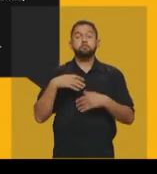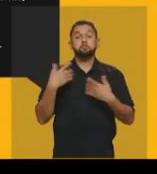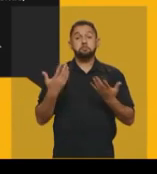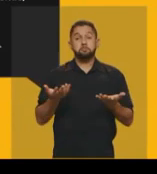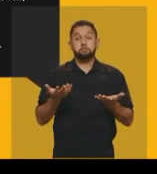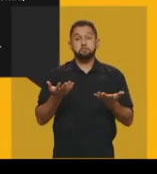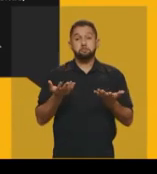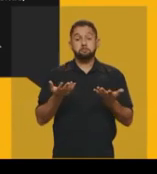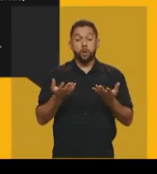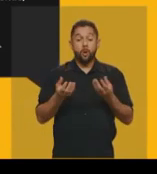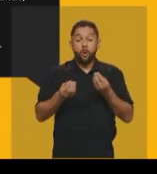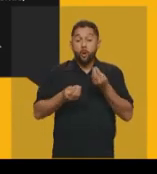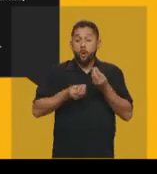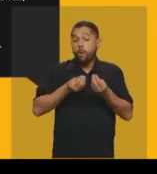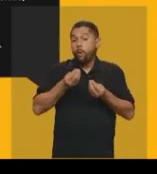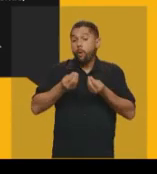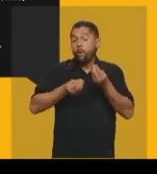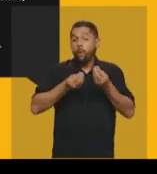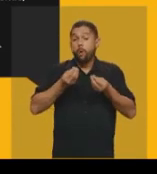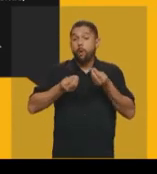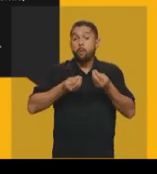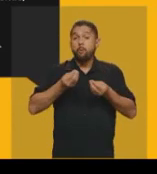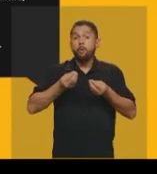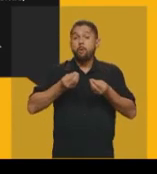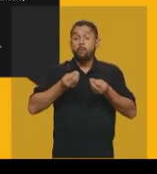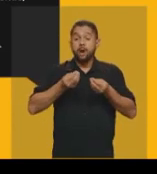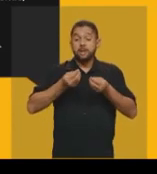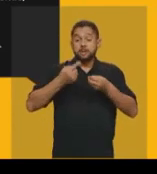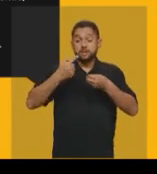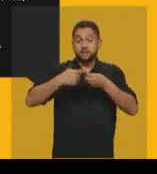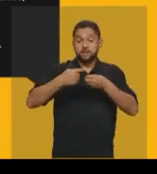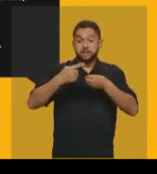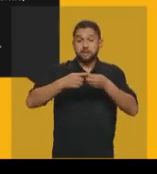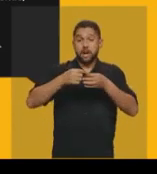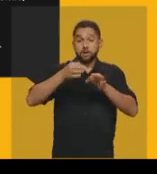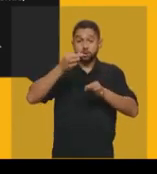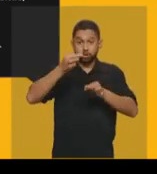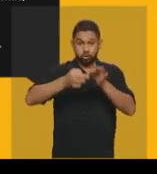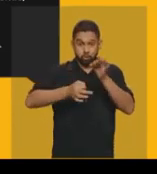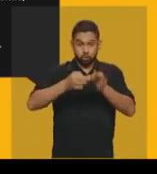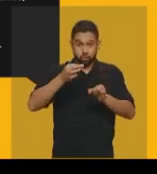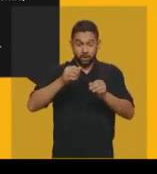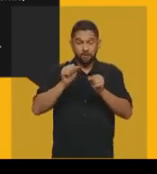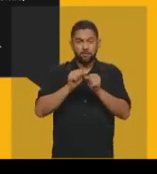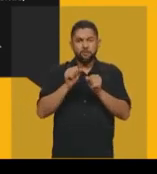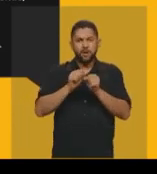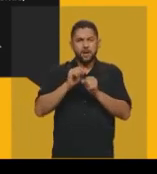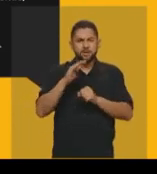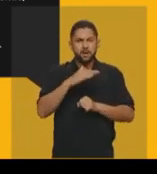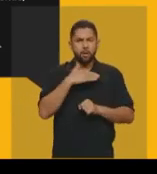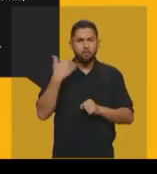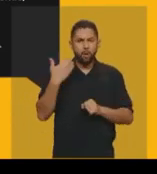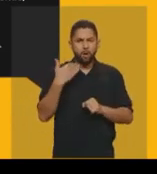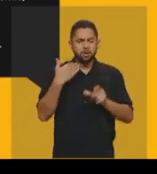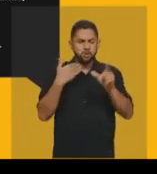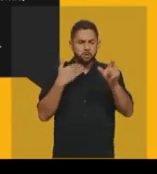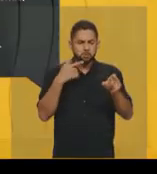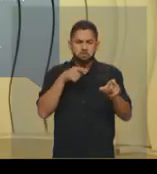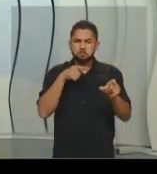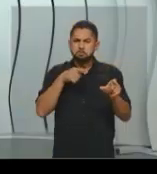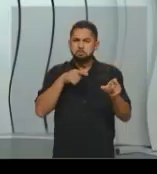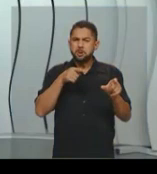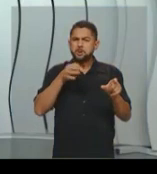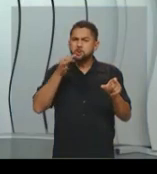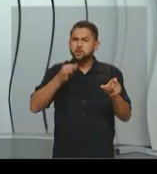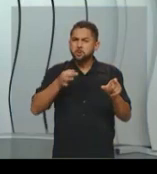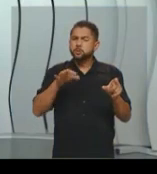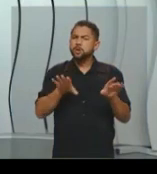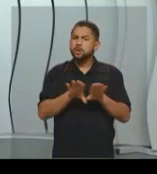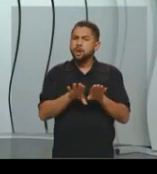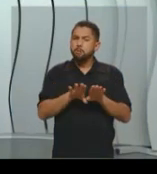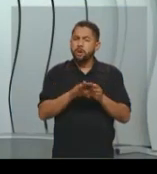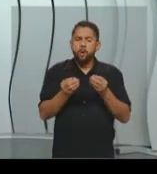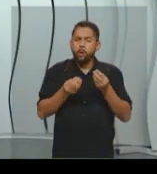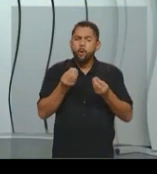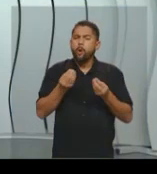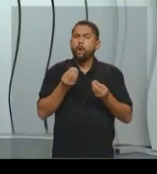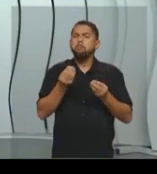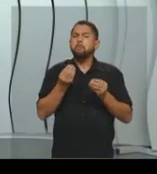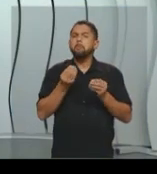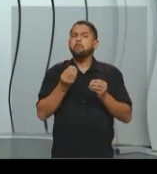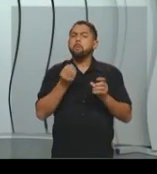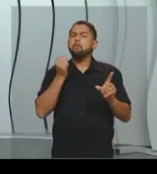cidade justa pode promover a morte de uma pessoa totalmente justa? Como é que uma cidade justa pode praticar